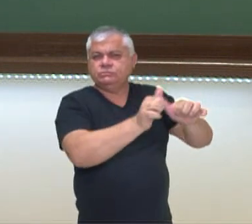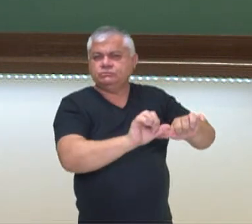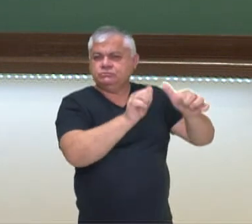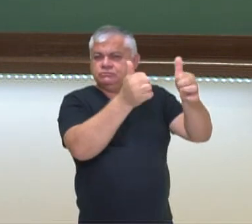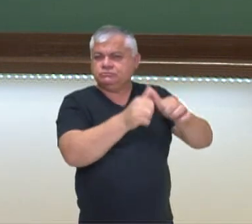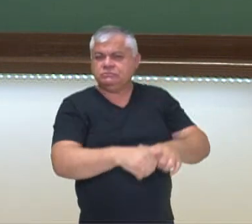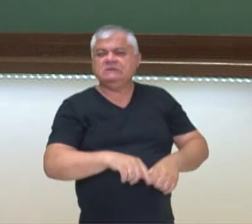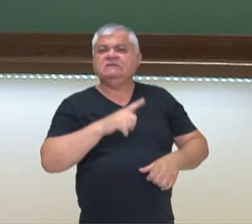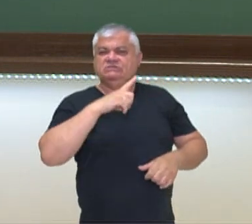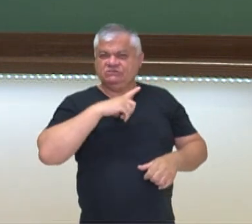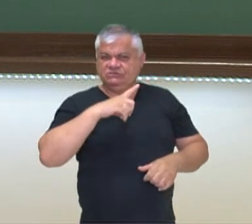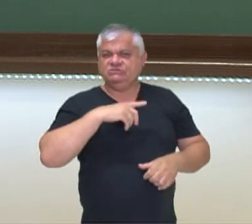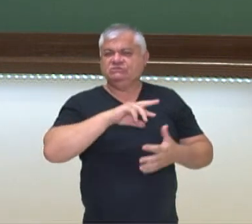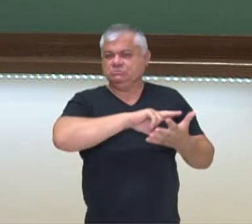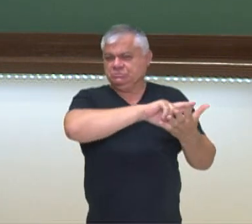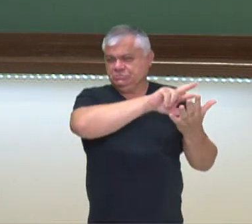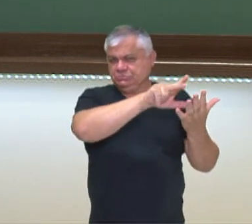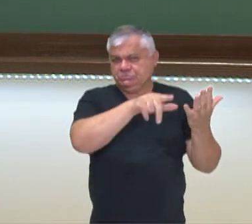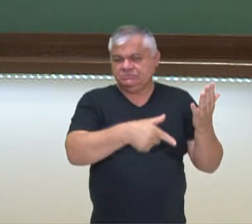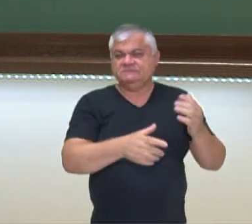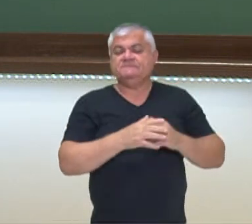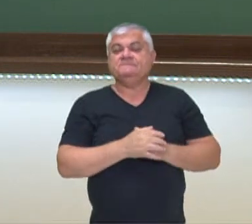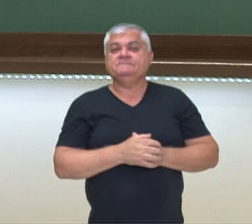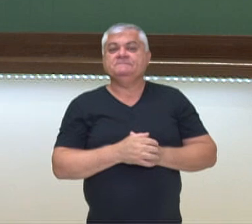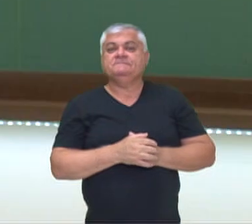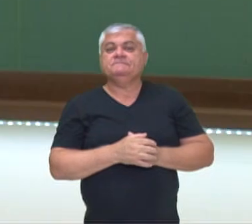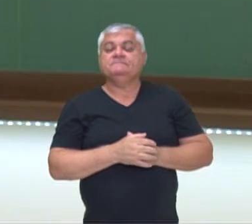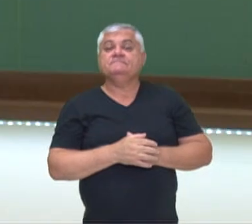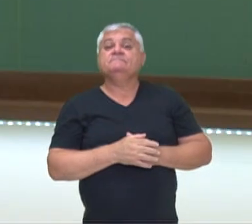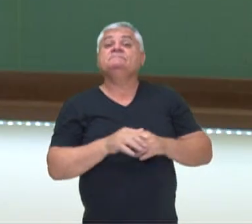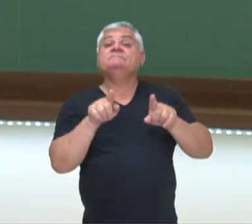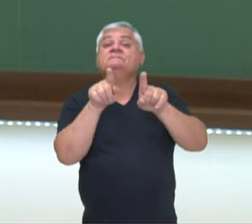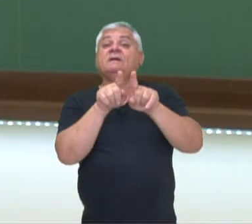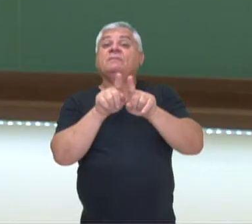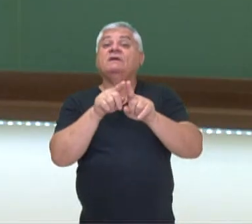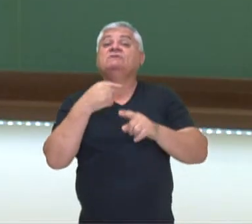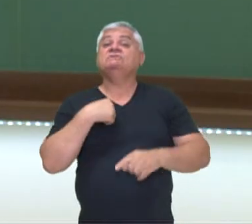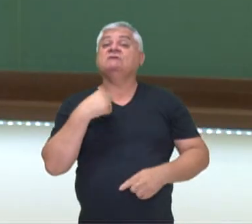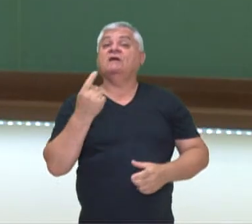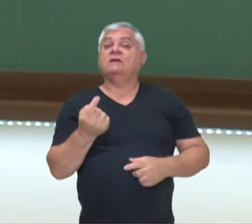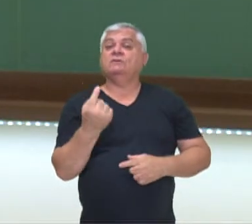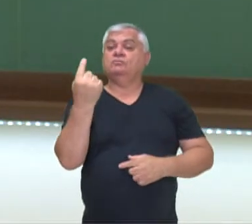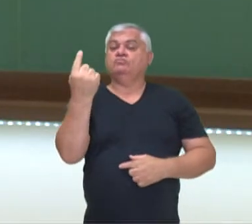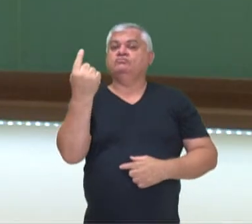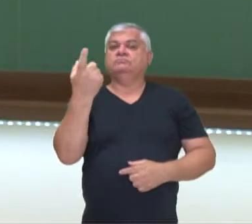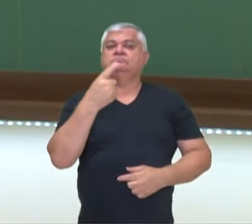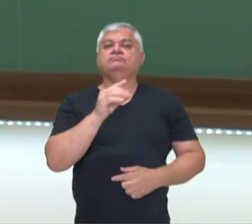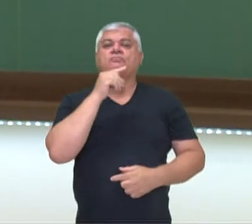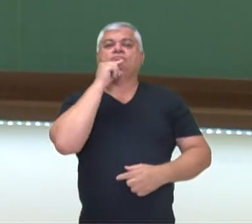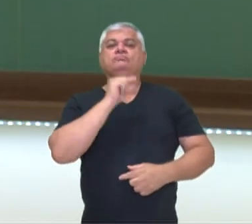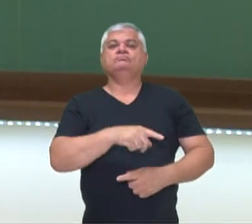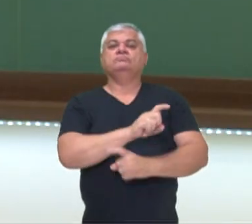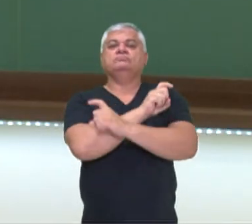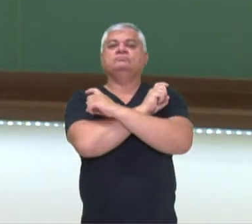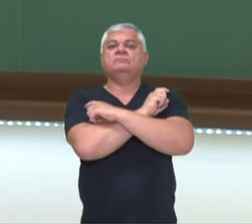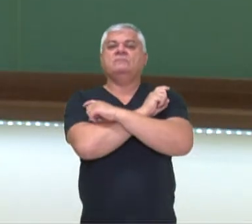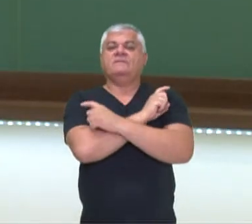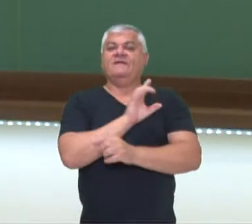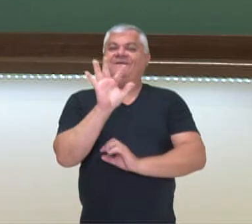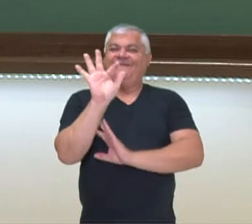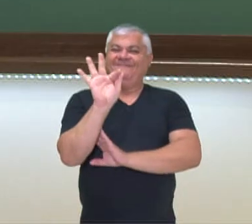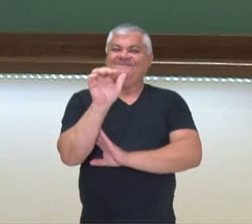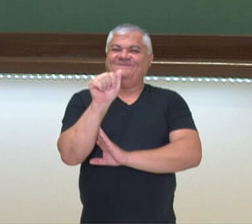tinha vários deuses aqui envolvidos. E você tinha a figura do faraó. Esse faraó, que